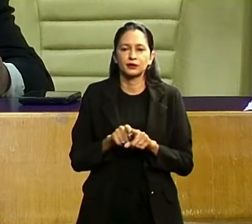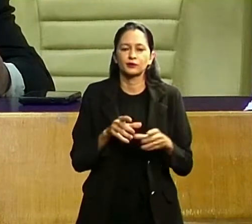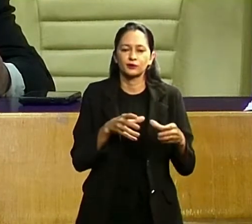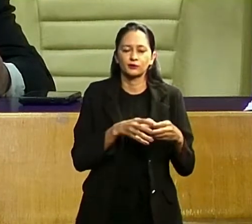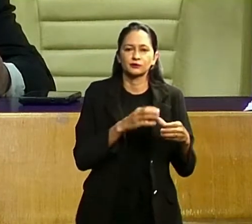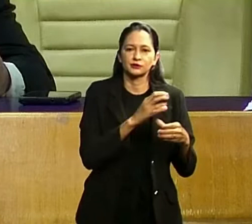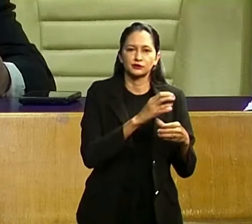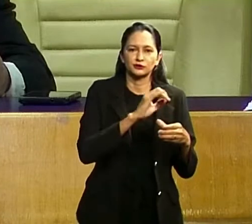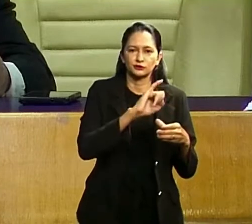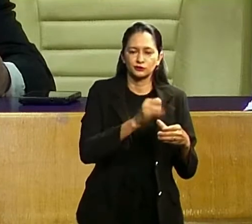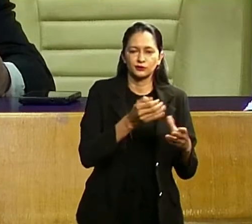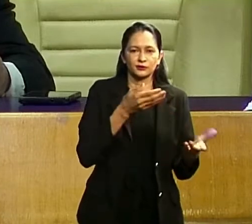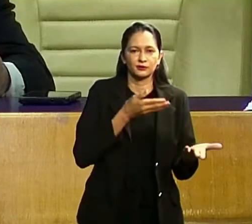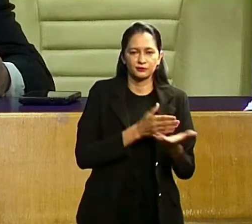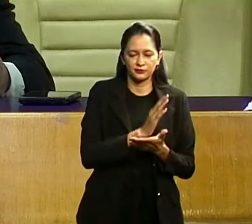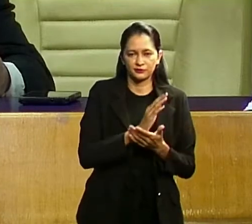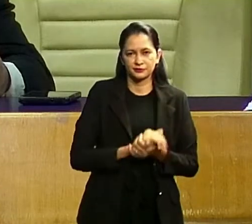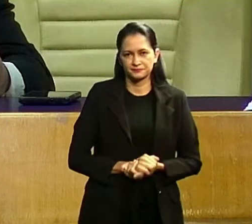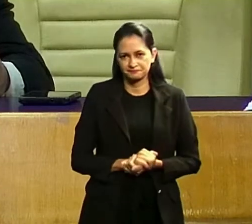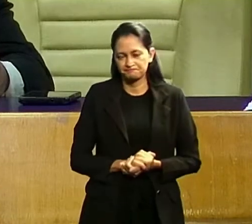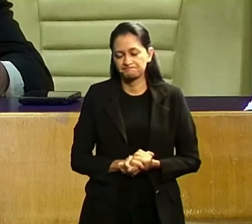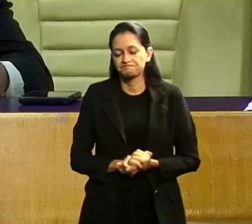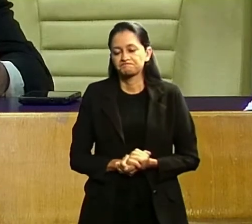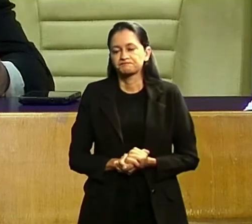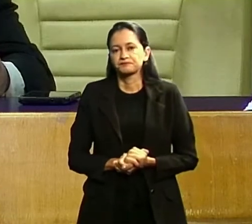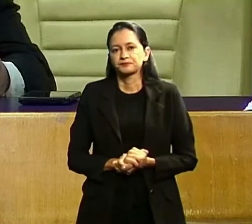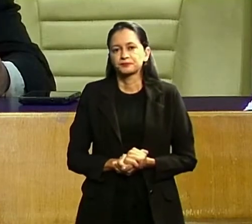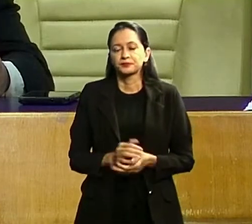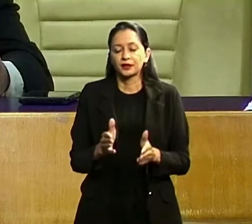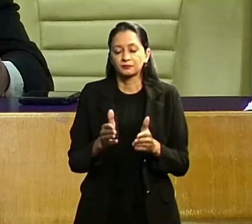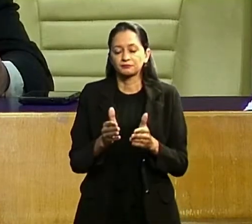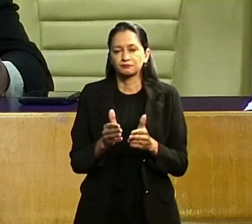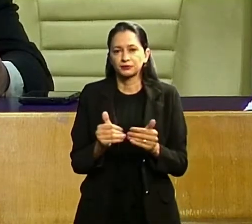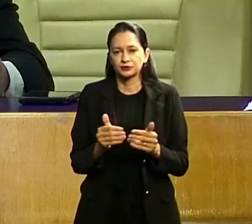aprovação. Foram aprovados os requerimentos